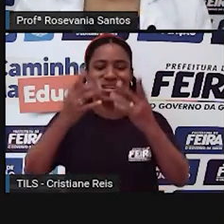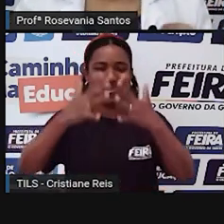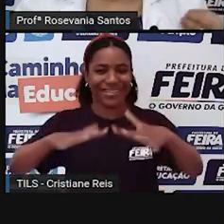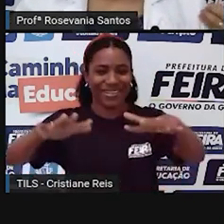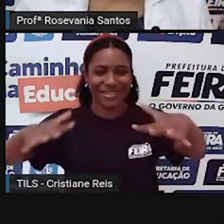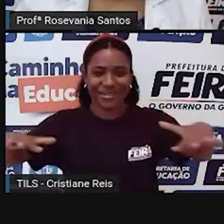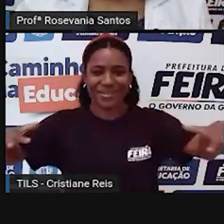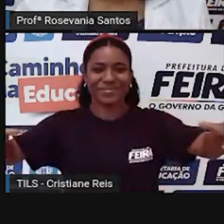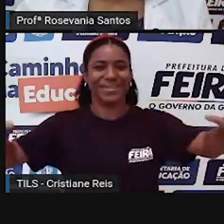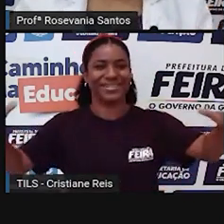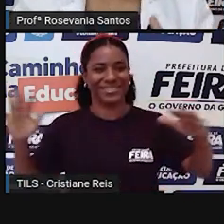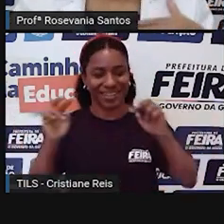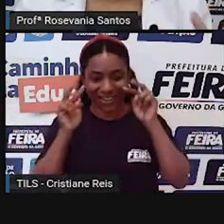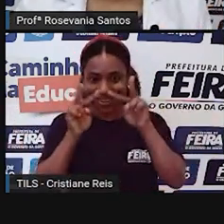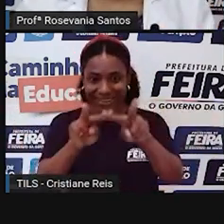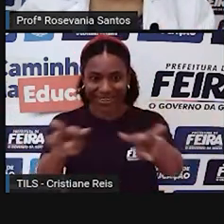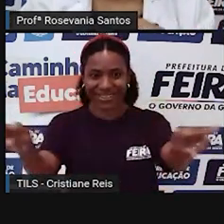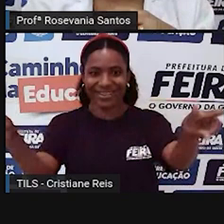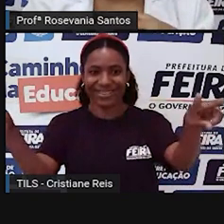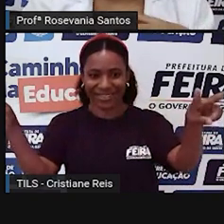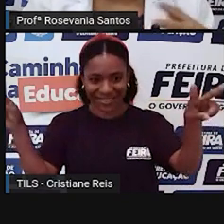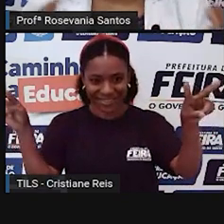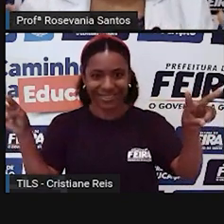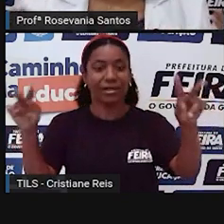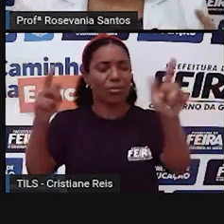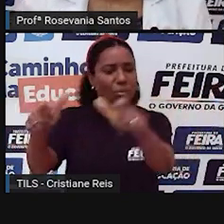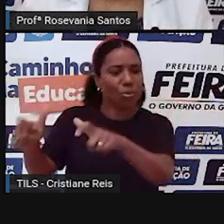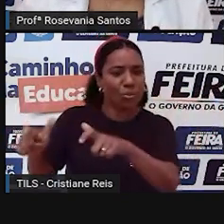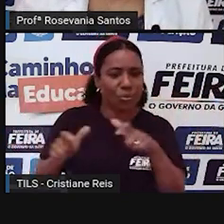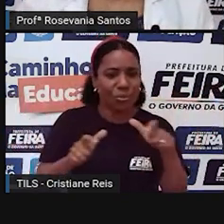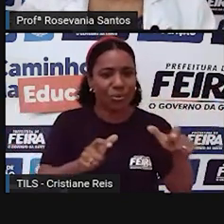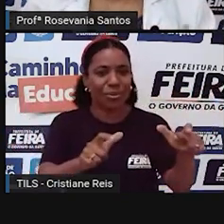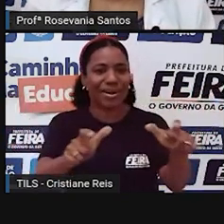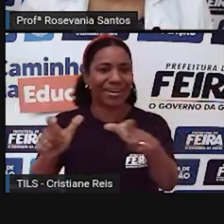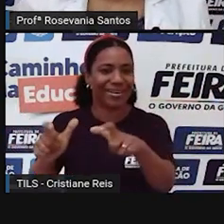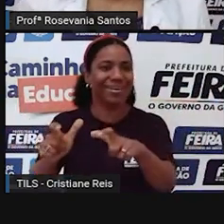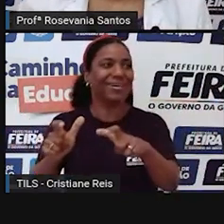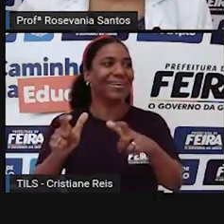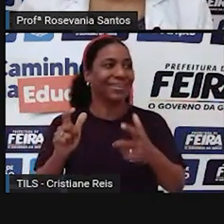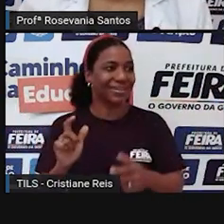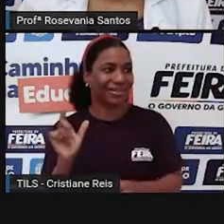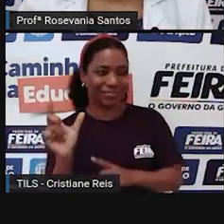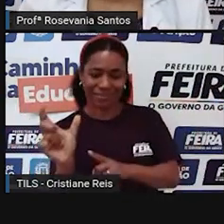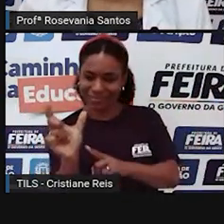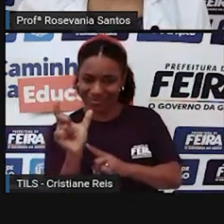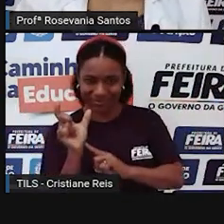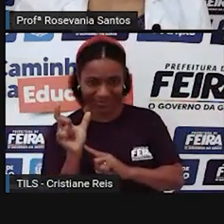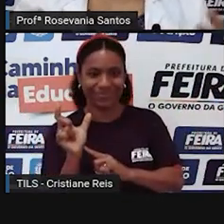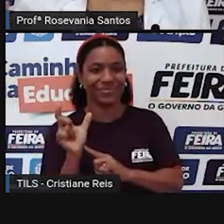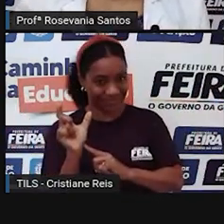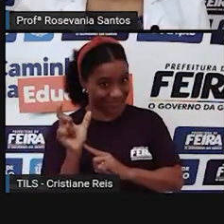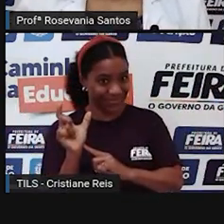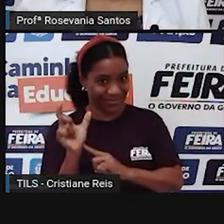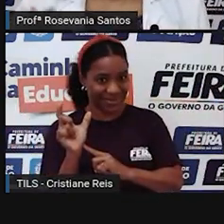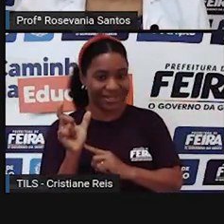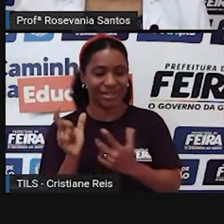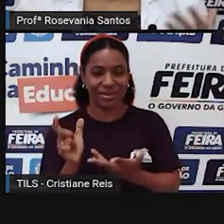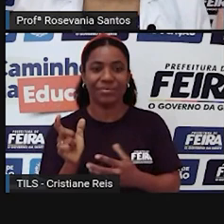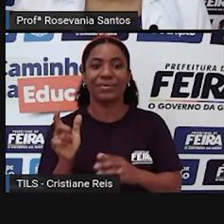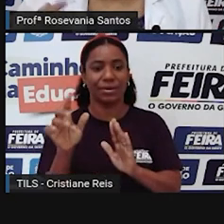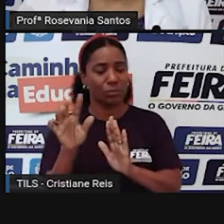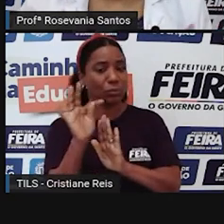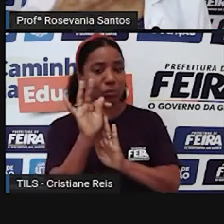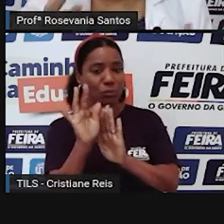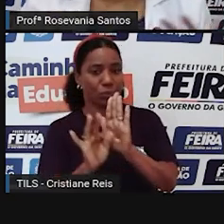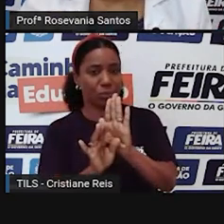paisagem, a palavra lugar, sempre ela vai estar permeando, né, os textos geográficos ali. E você precisa